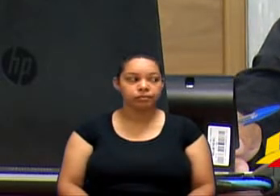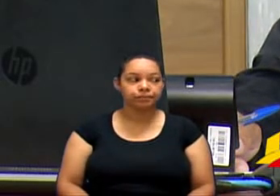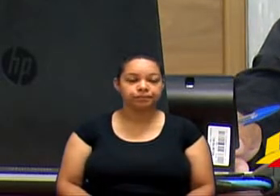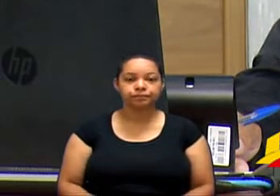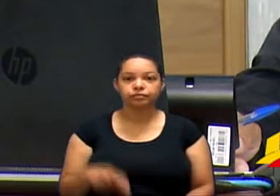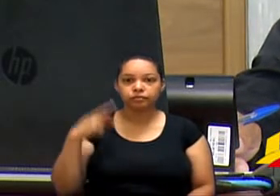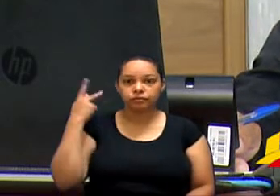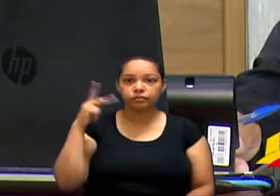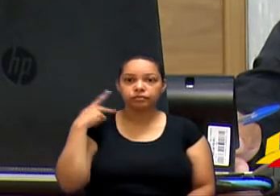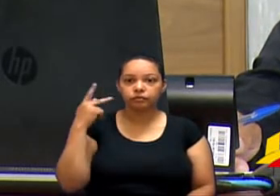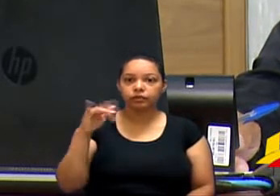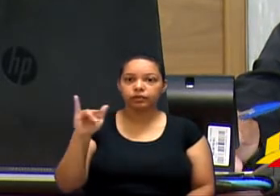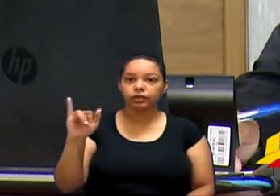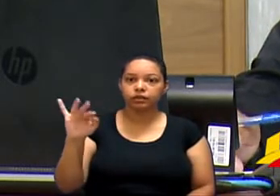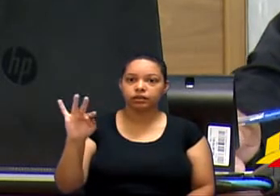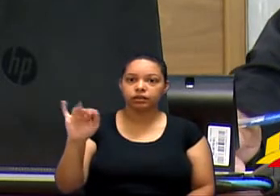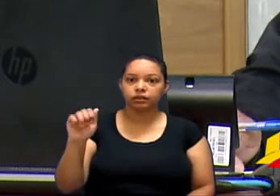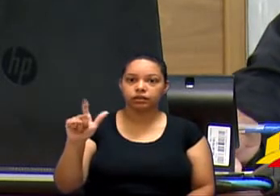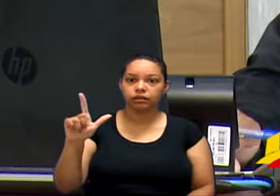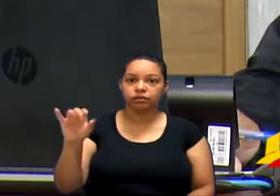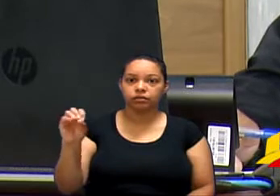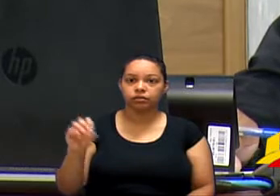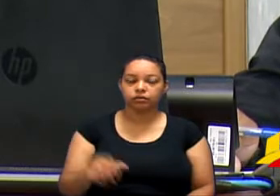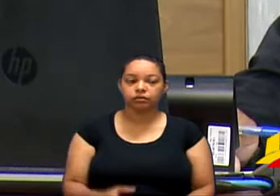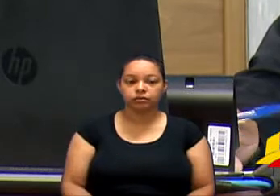Vereador Ítalo também